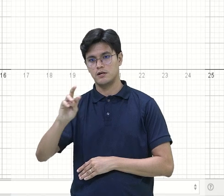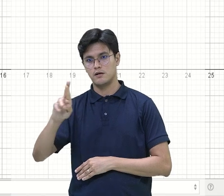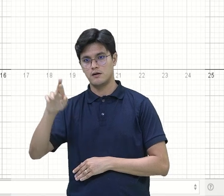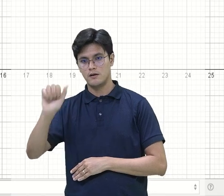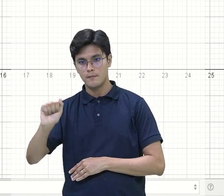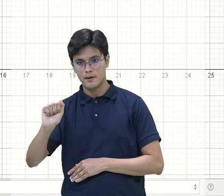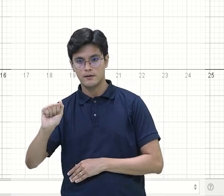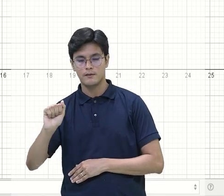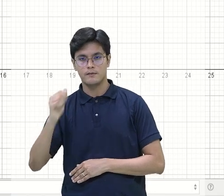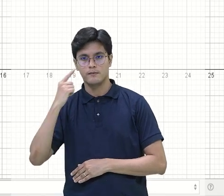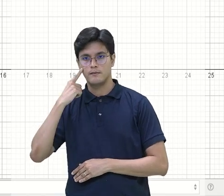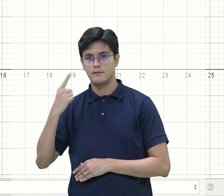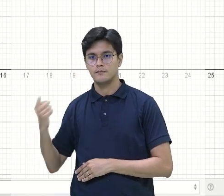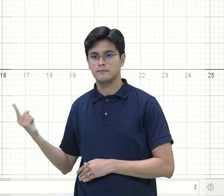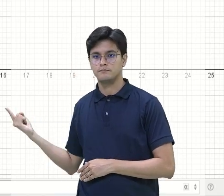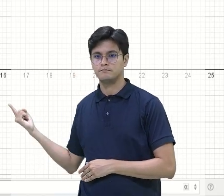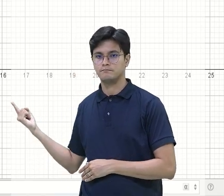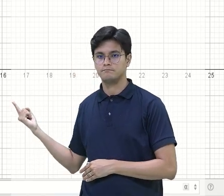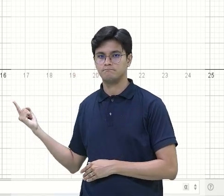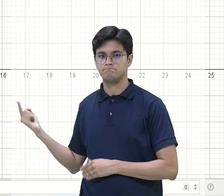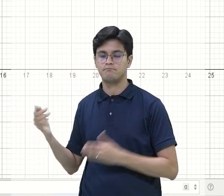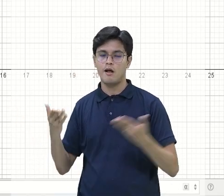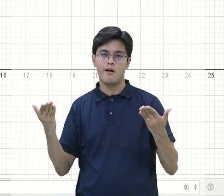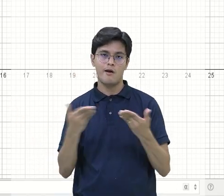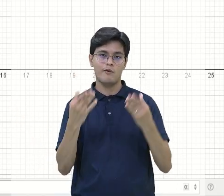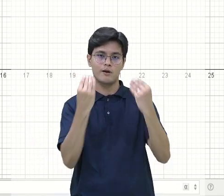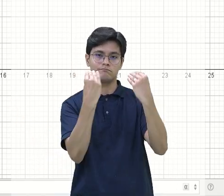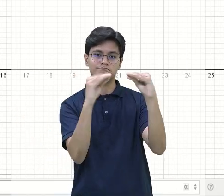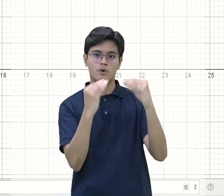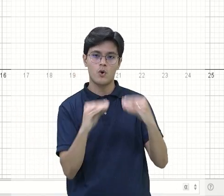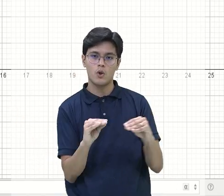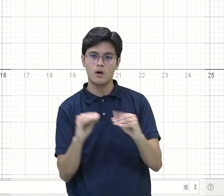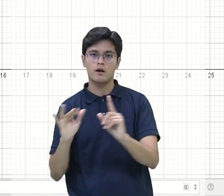antes. E agora vamos inserir